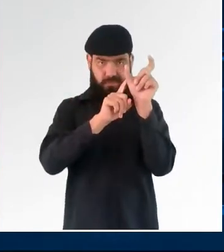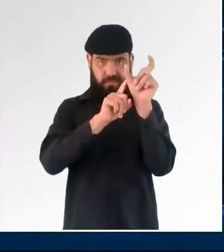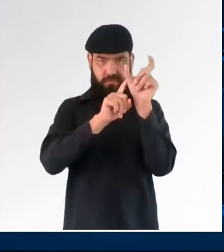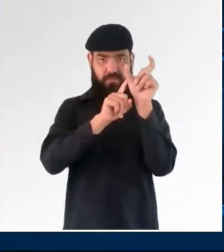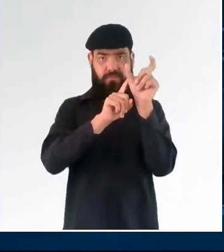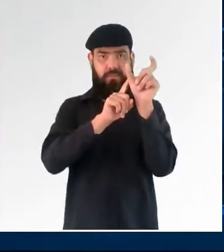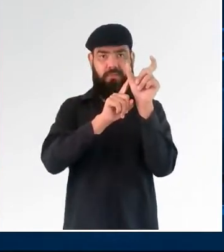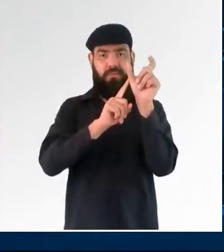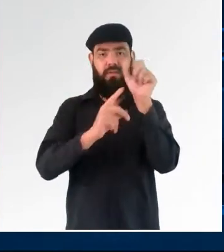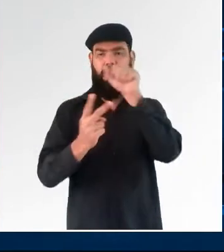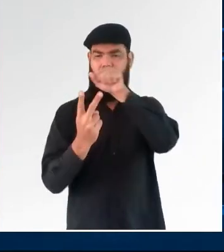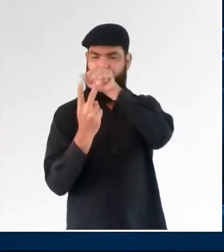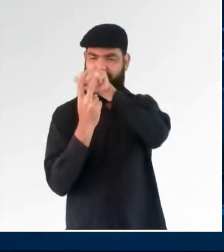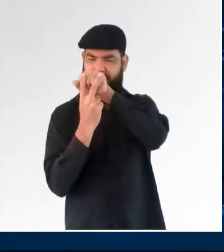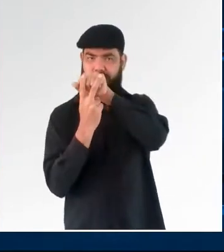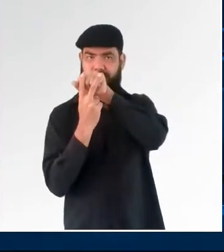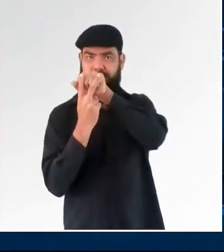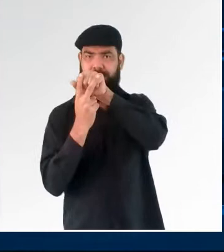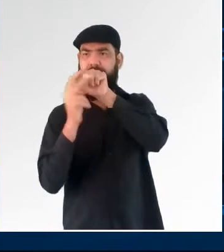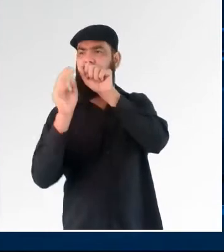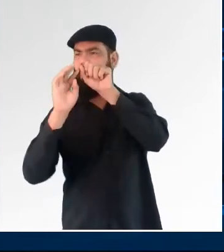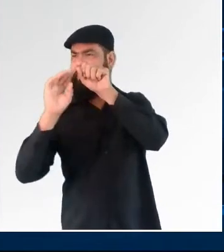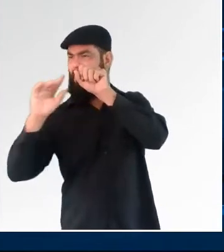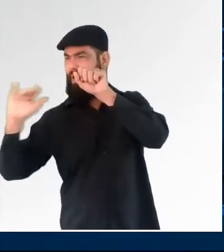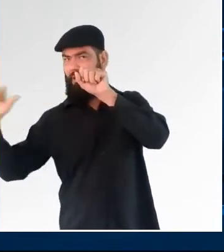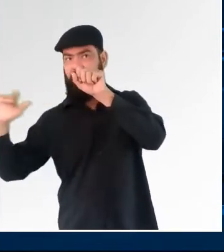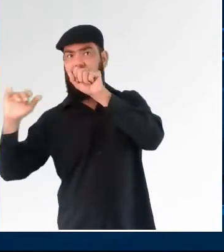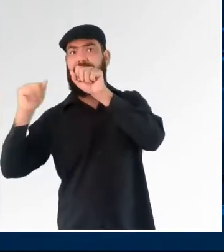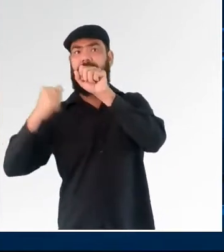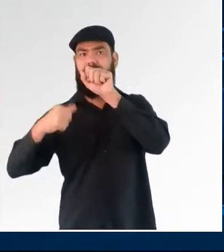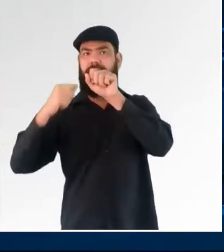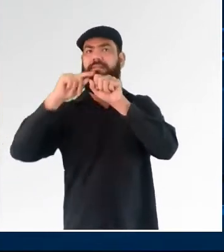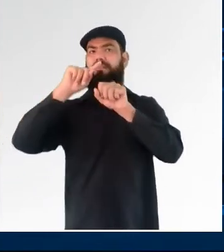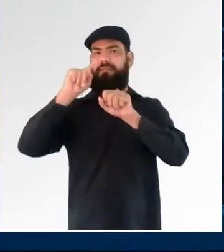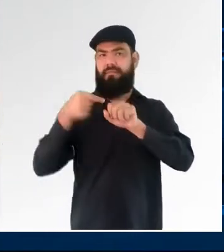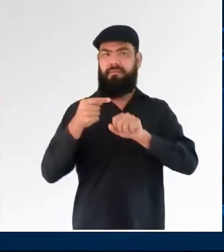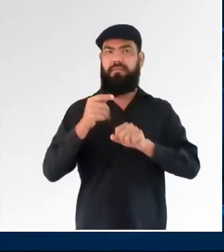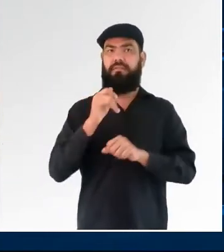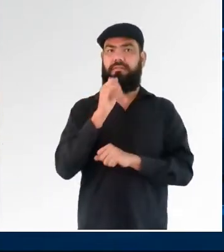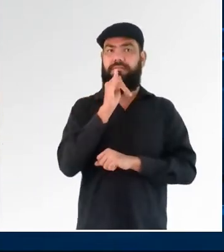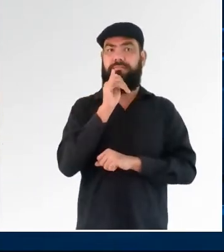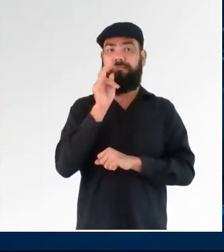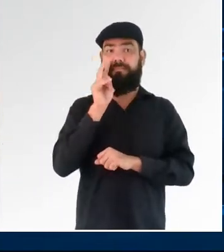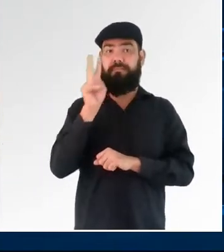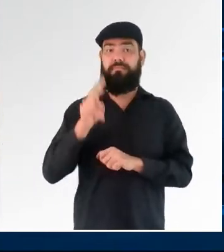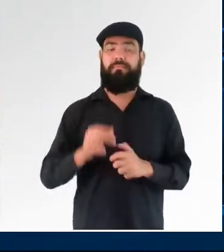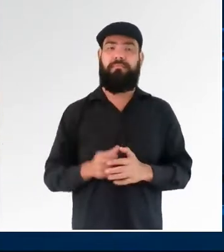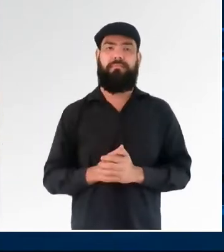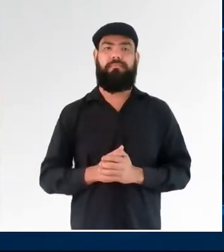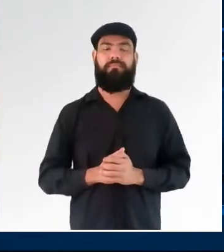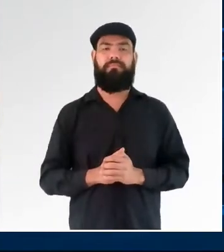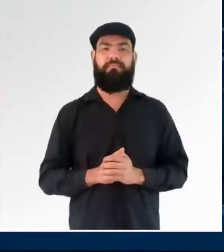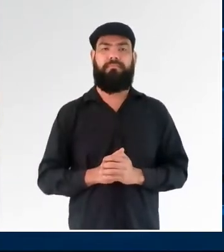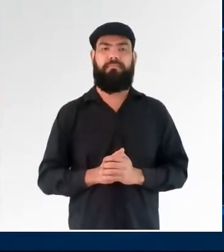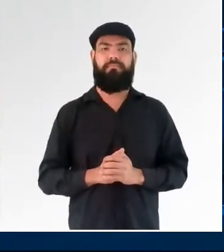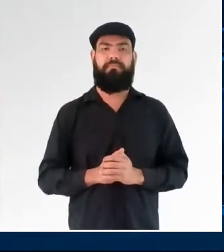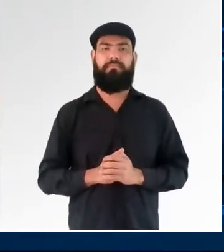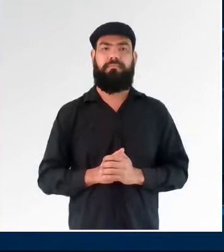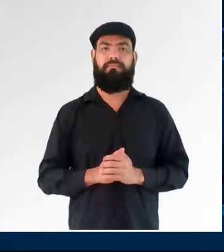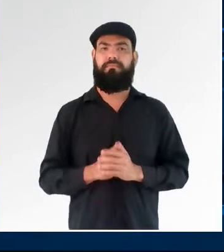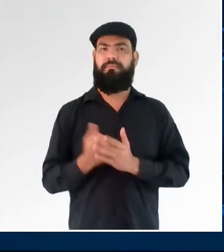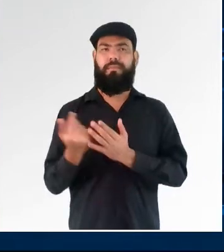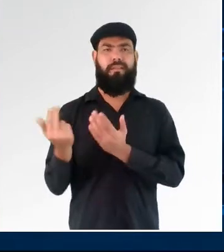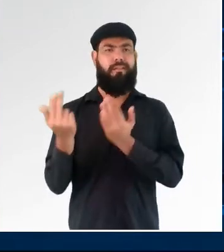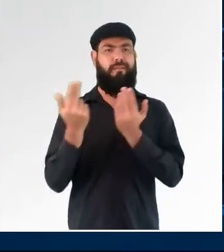verbo e seus complementos, você vai utilizar. Olha só aí como nós, utilizando as mesmas situações